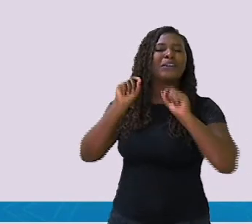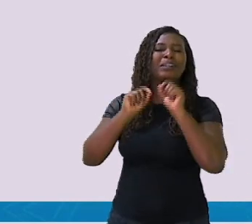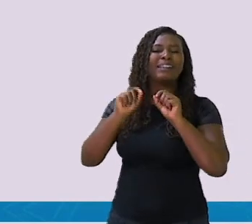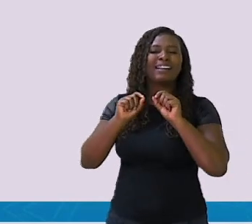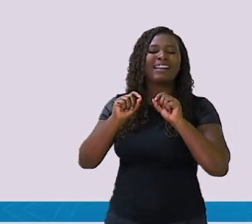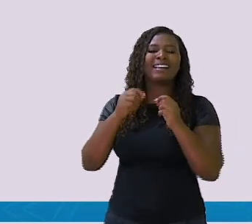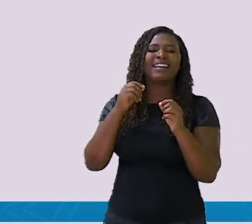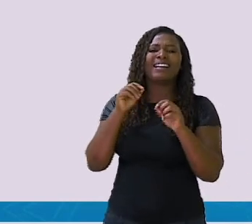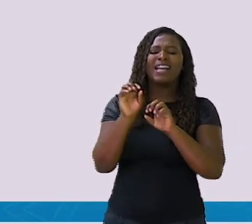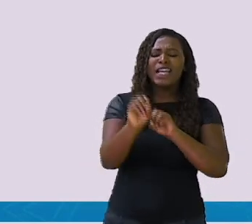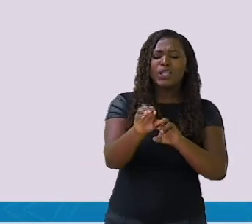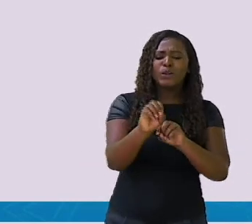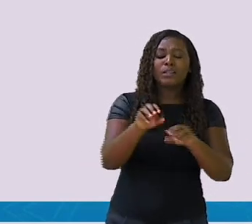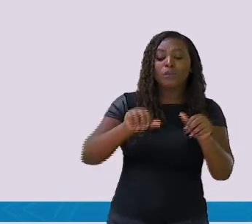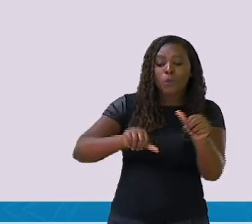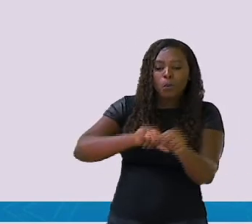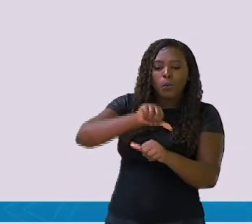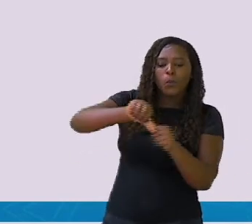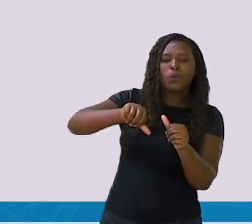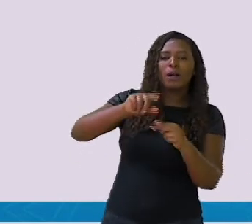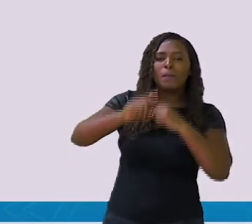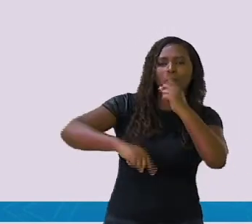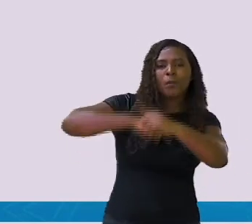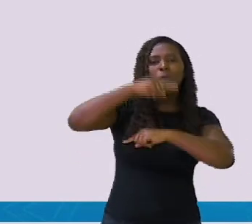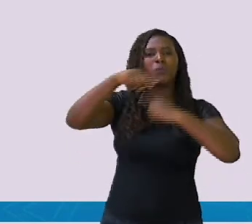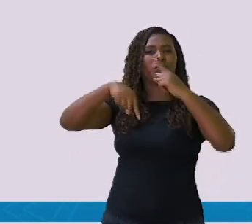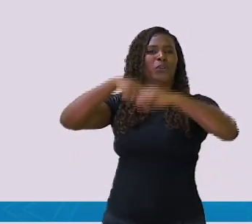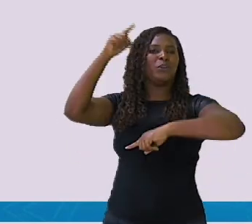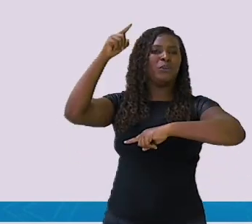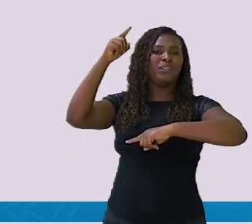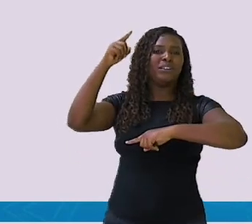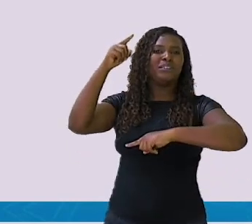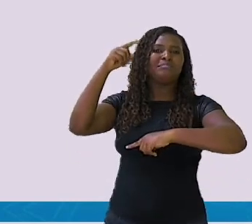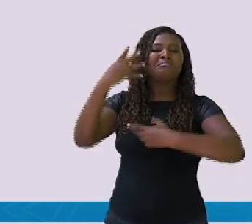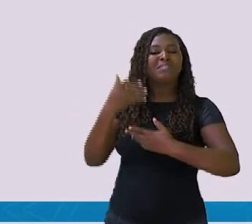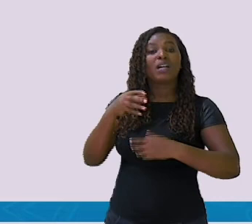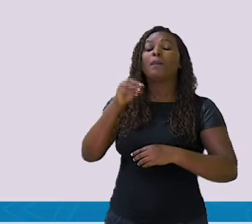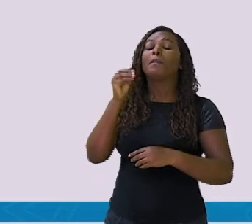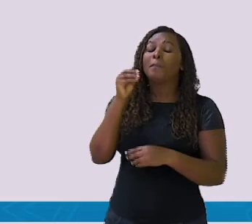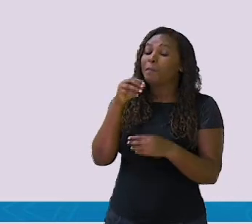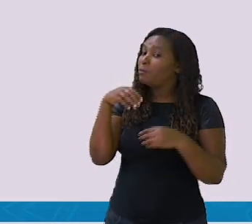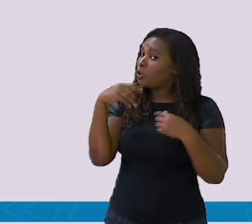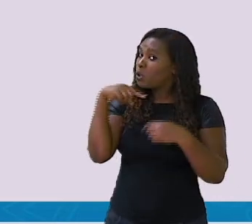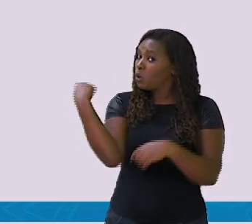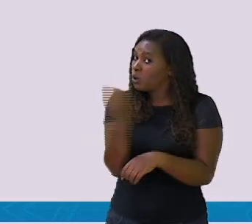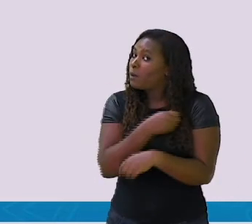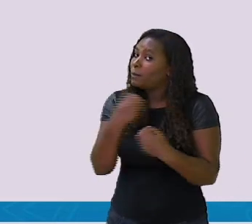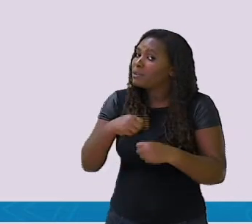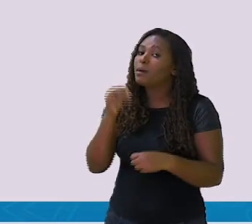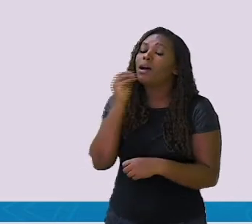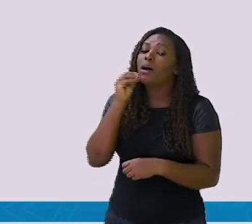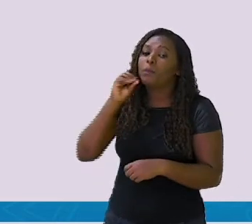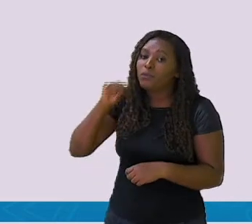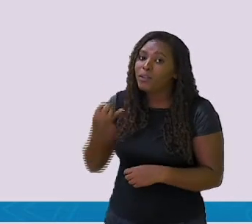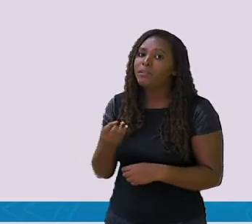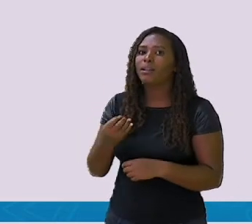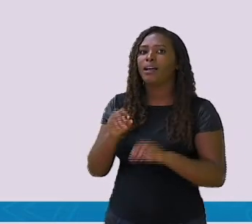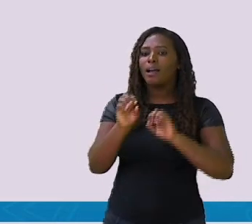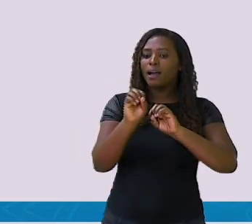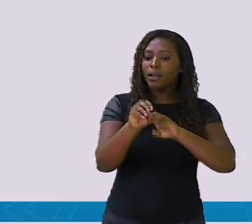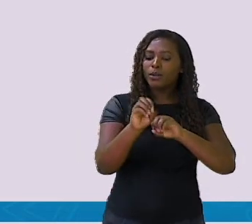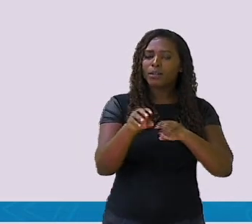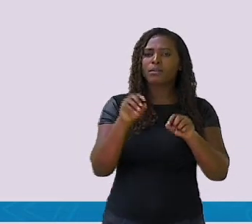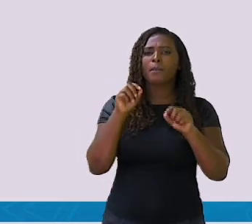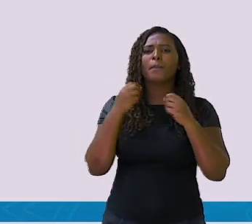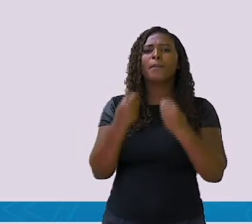gente aproveitar a evolução para transformar, para criar novos conhecimentos. E aí eu trouxe